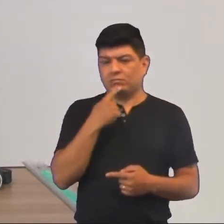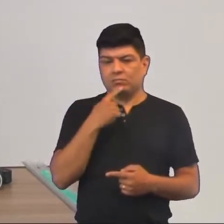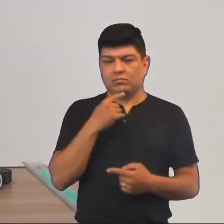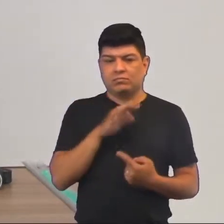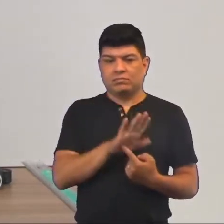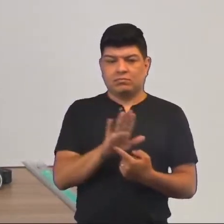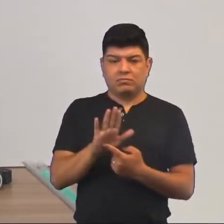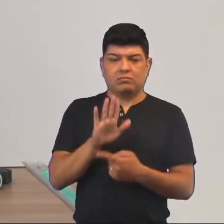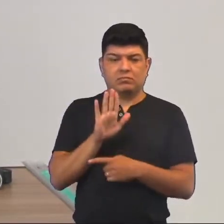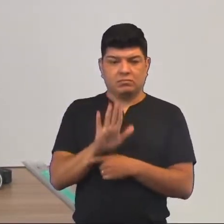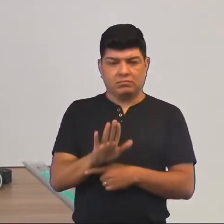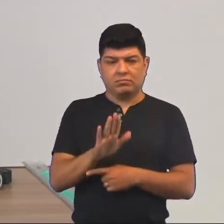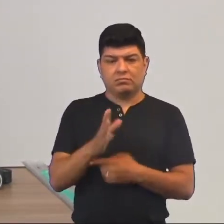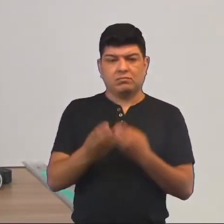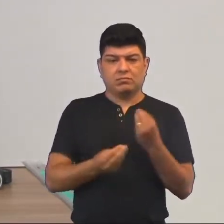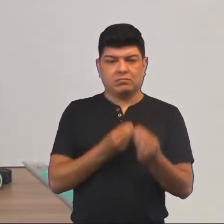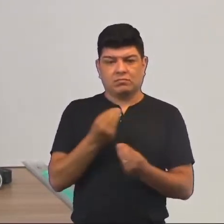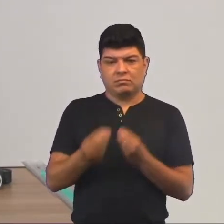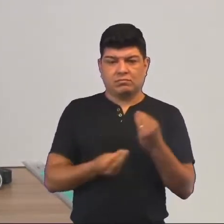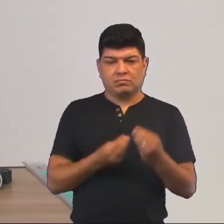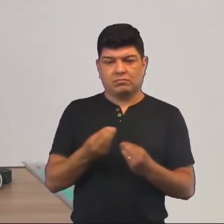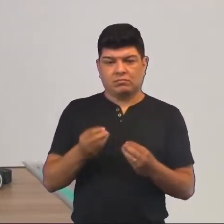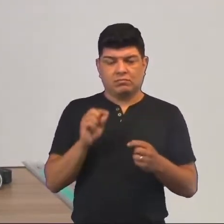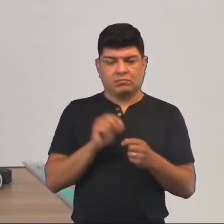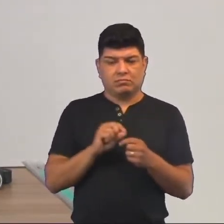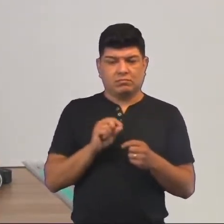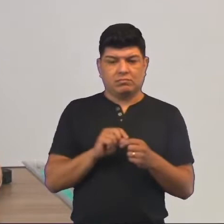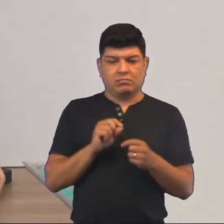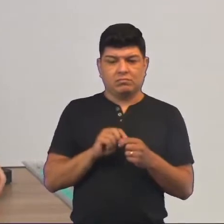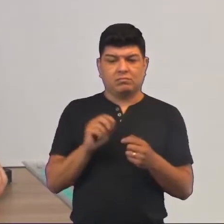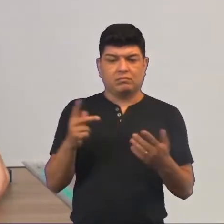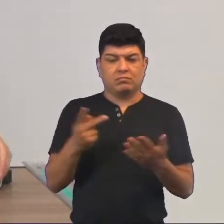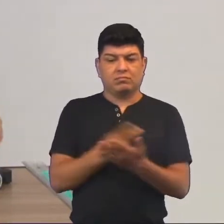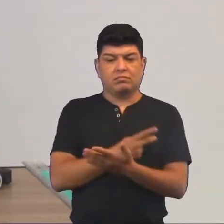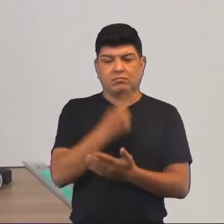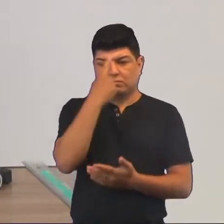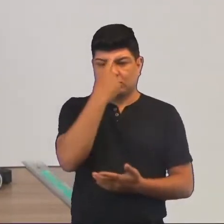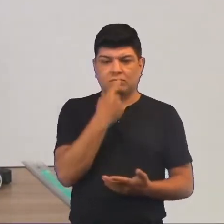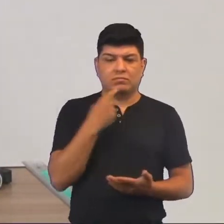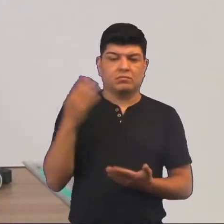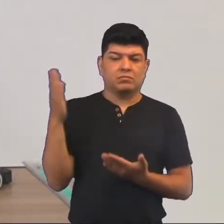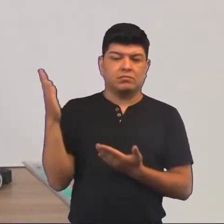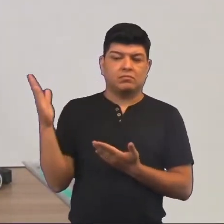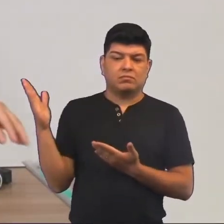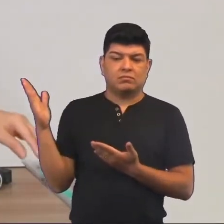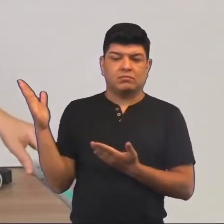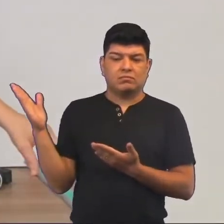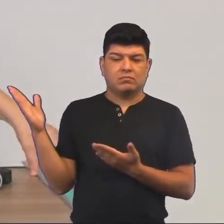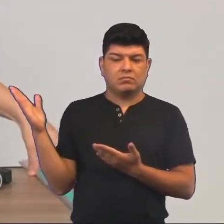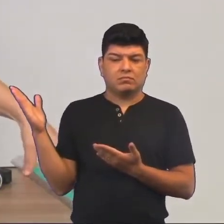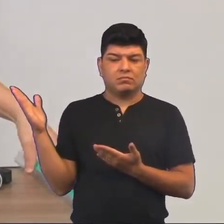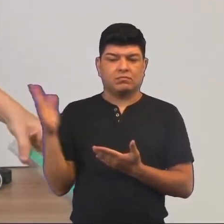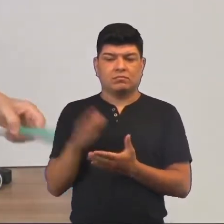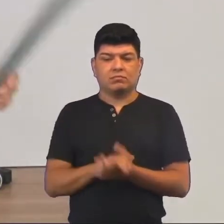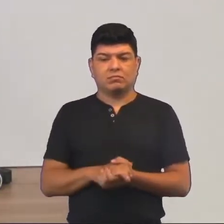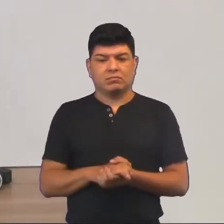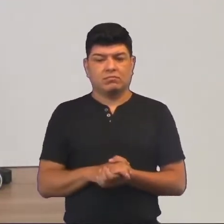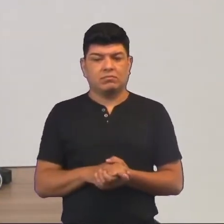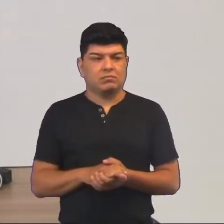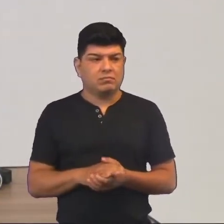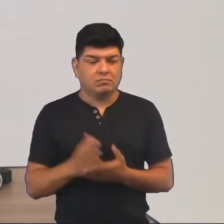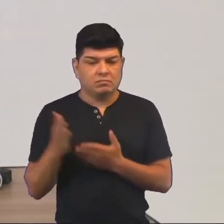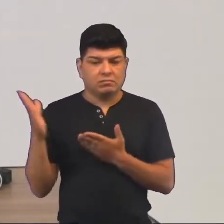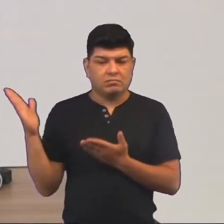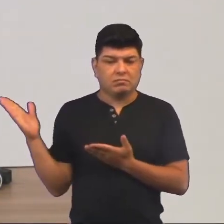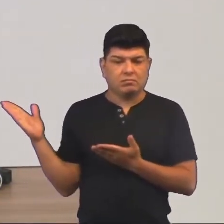poder ajudar a gente a entender um pouco essa projeção dessa sombra. Olha o que acontece aqui nessa imagem. Nessa imagem aqui, vocês podem